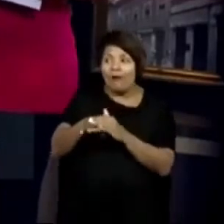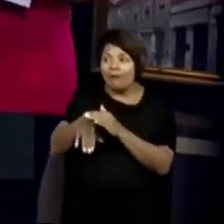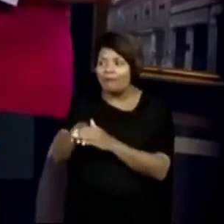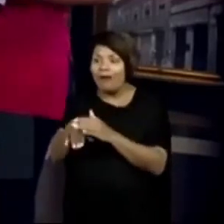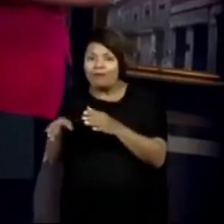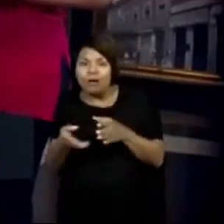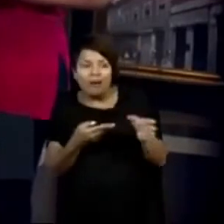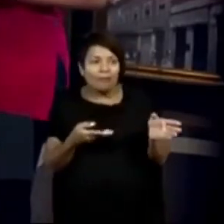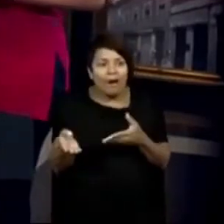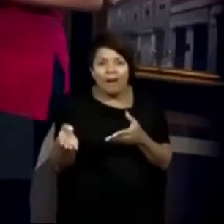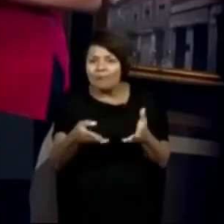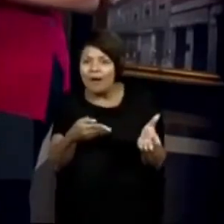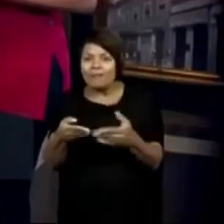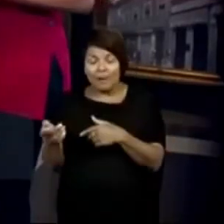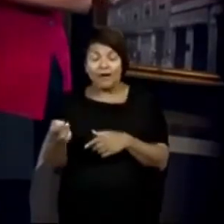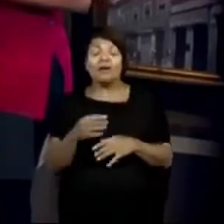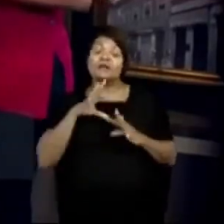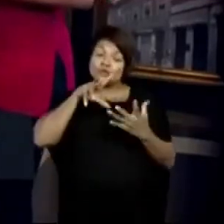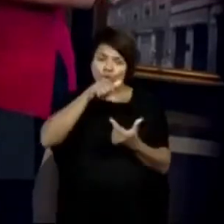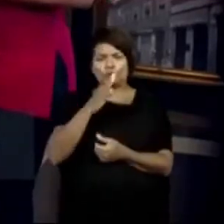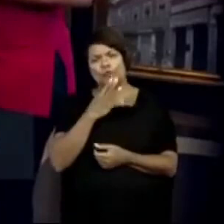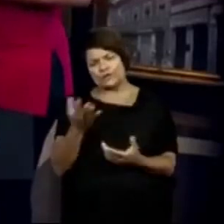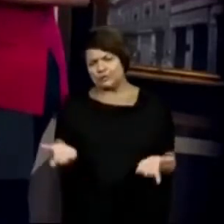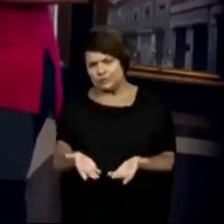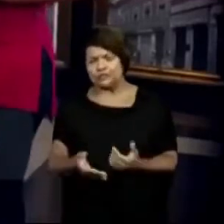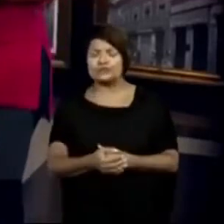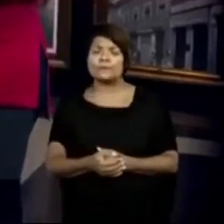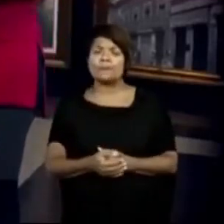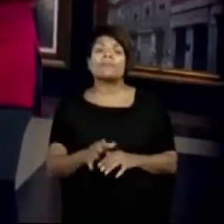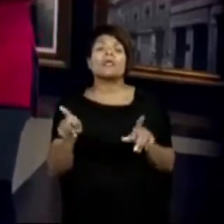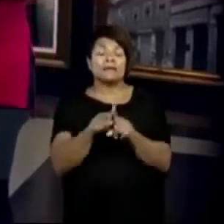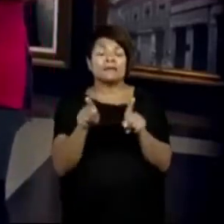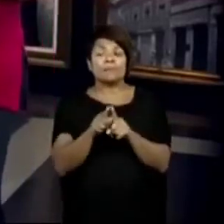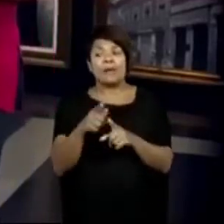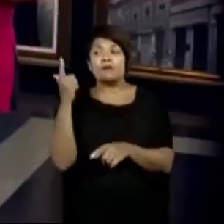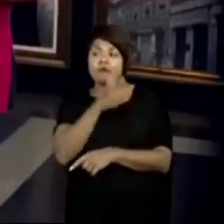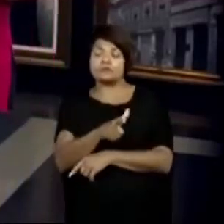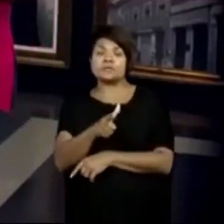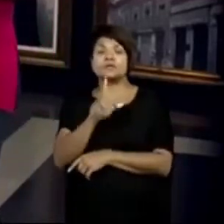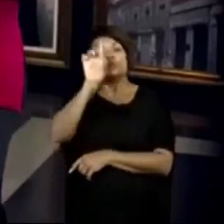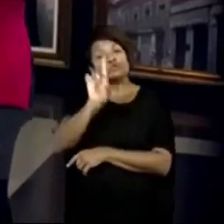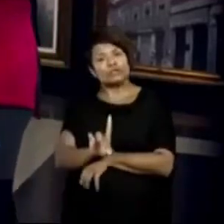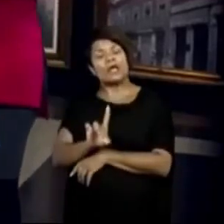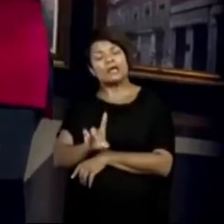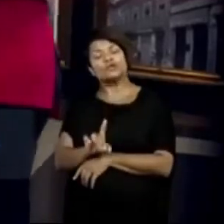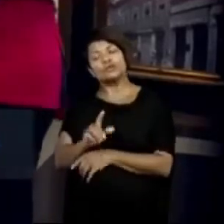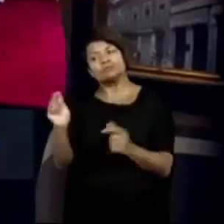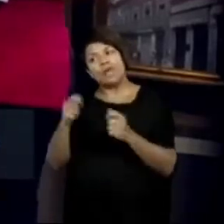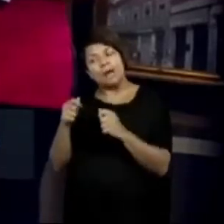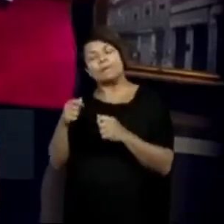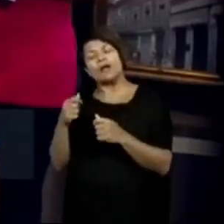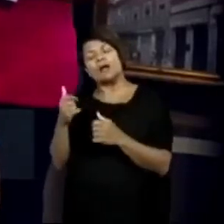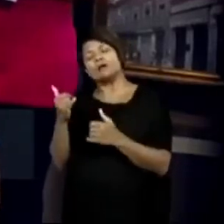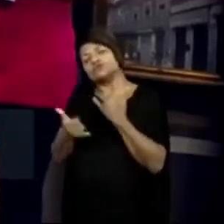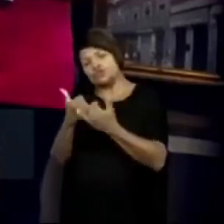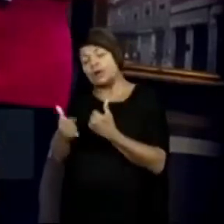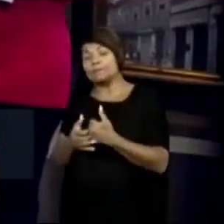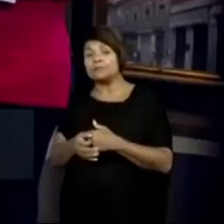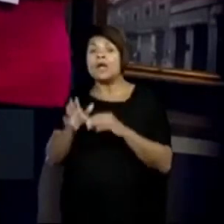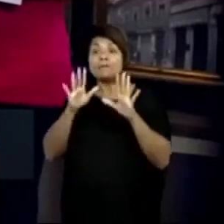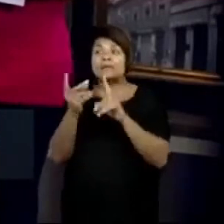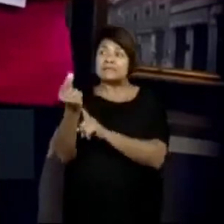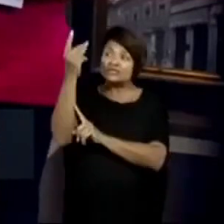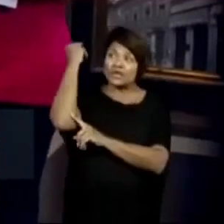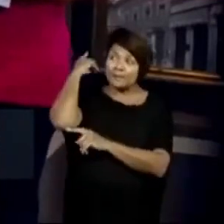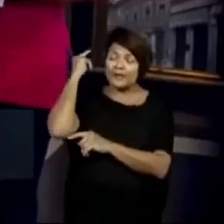hoje é conhecido mundialmente. Isso, não é? E aí conquistando o direito de também poder jogar. Mas antigamente ele era um esporte amador,